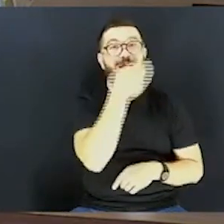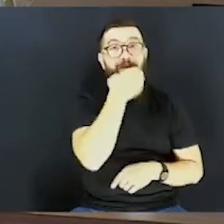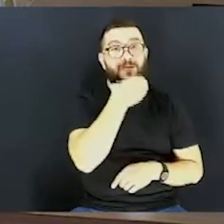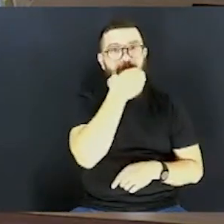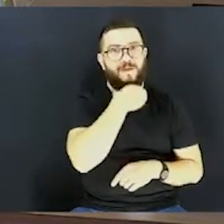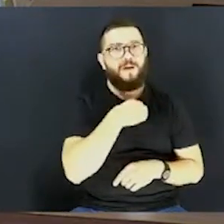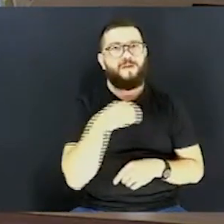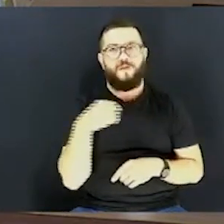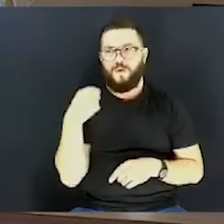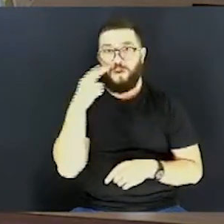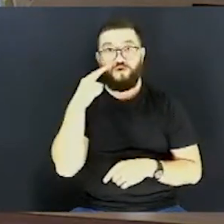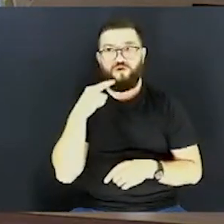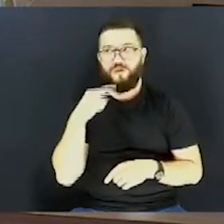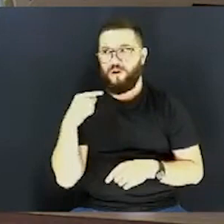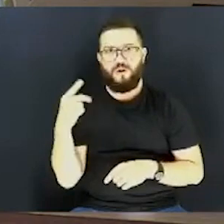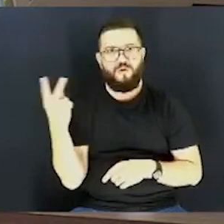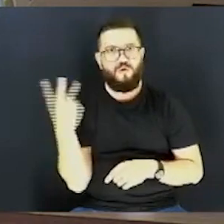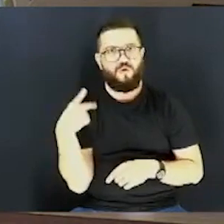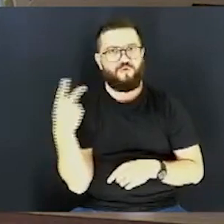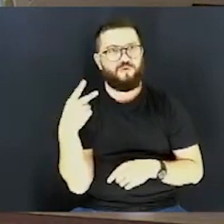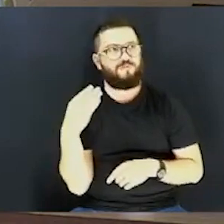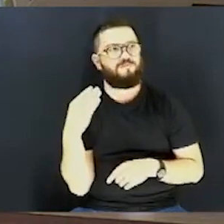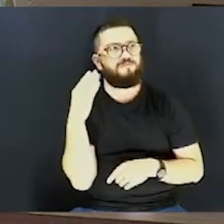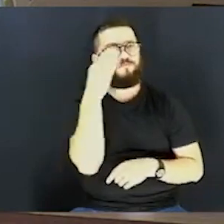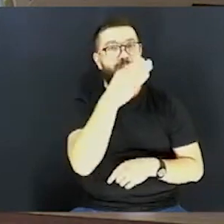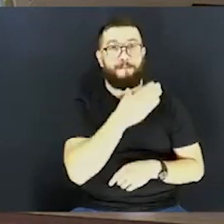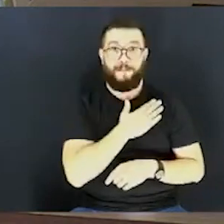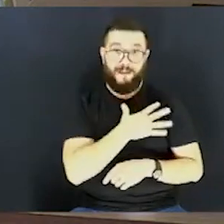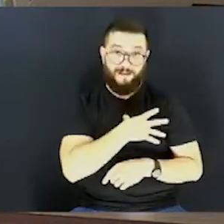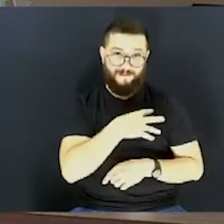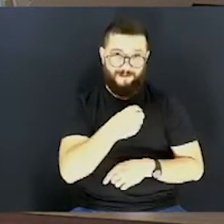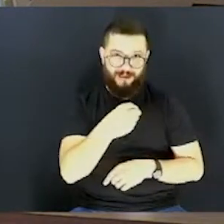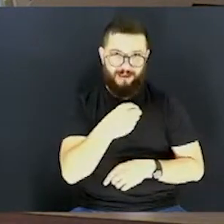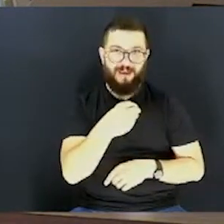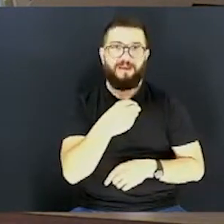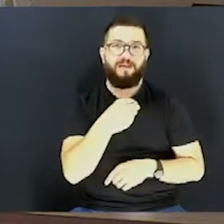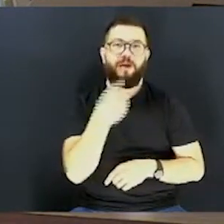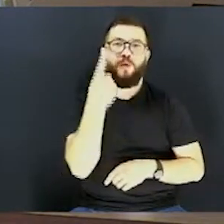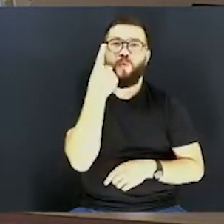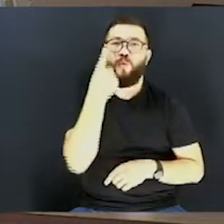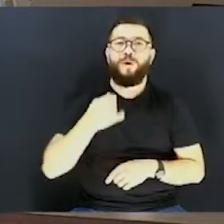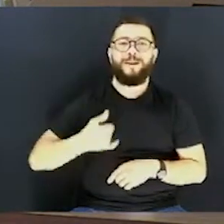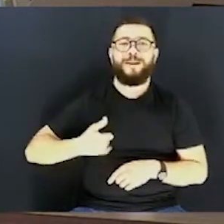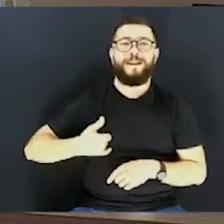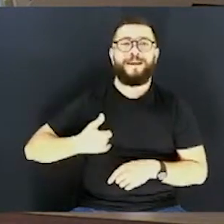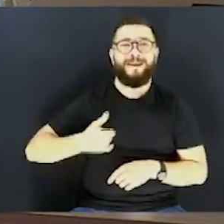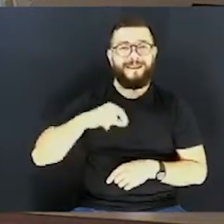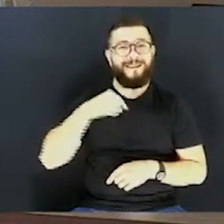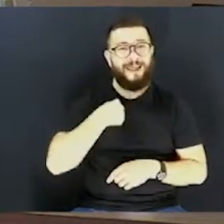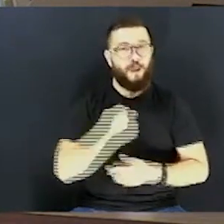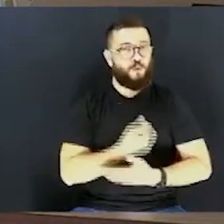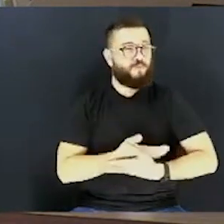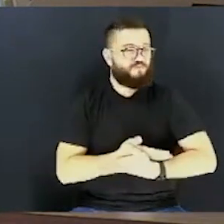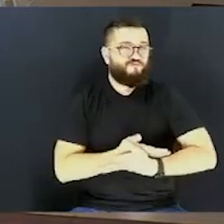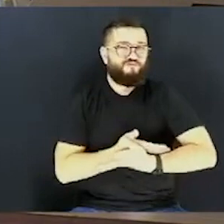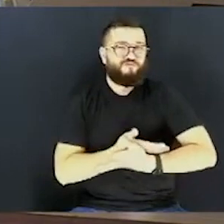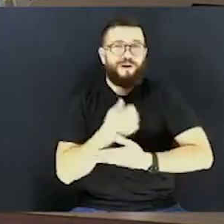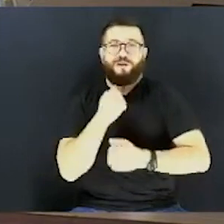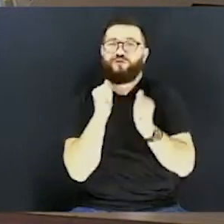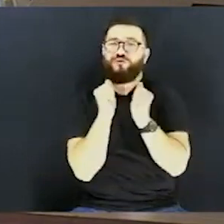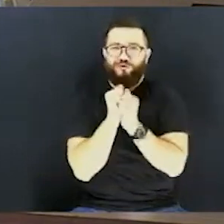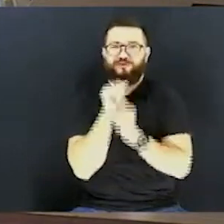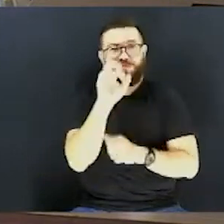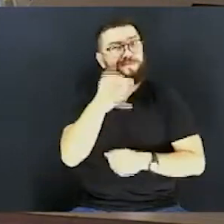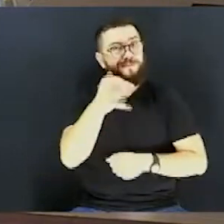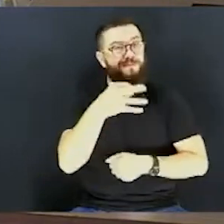o prefeito. Eu tenho, na época, minha filha tinha recém feito um aninho, e eu levei ela junto comigo, porque ela ainda não estava na escola, foi junto